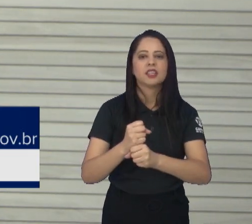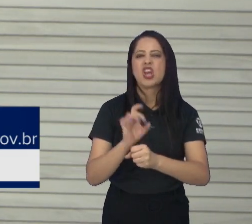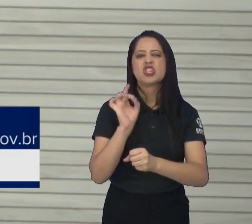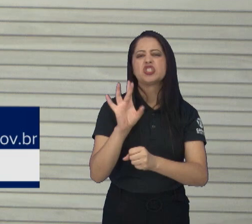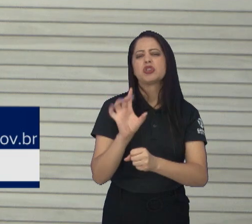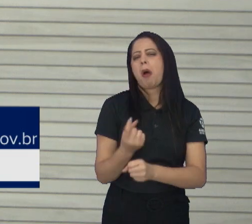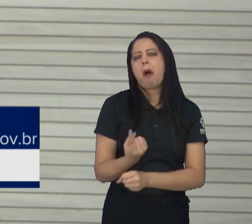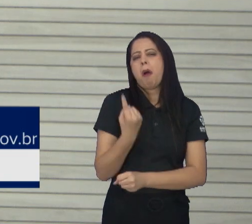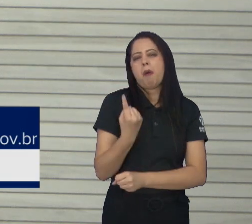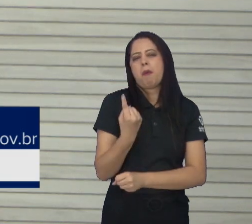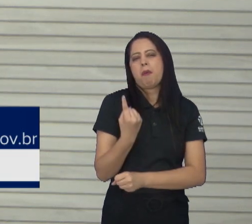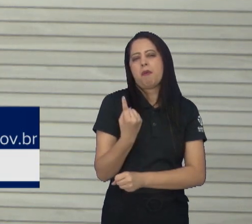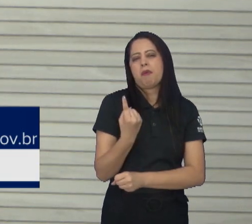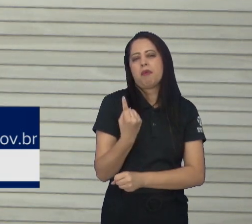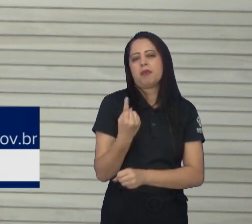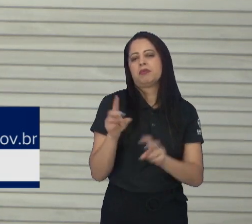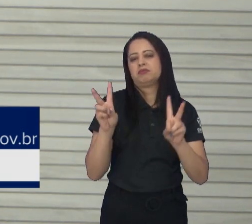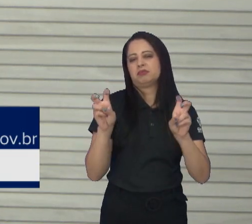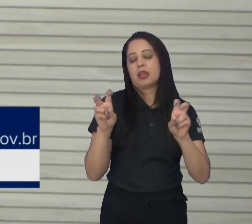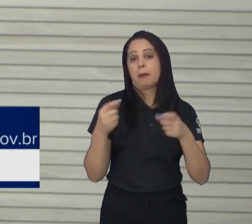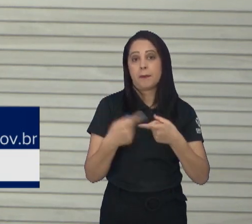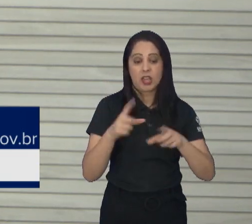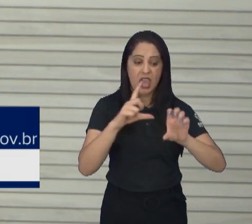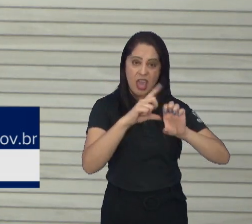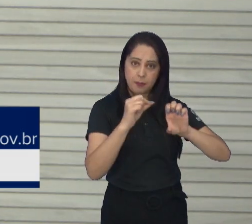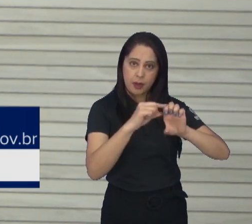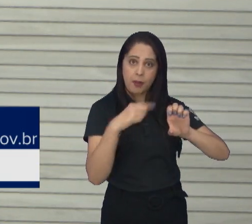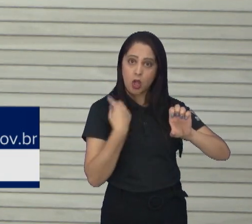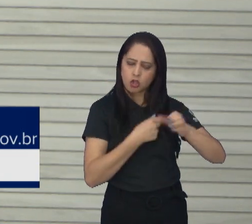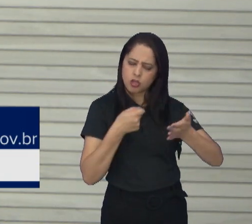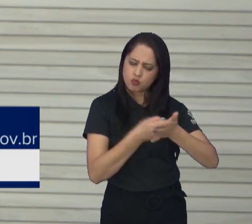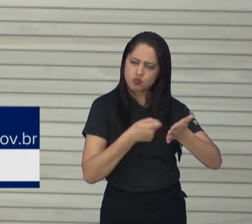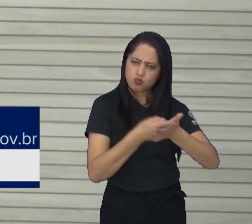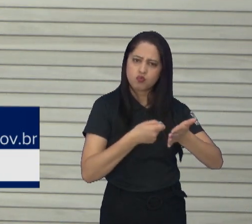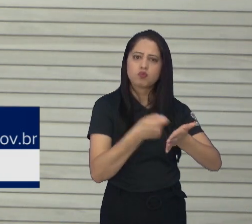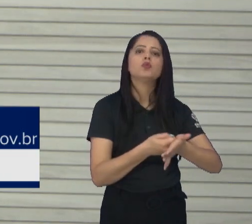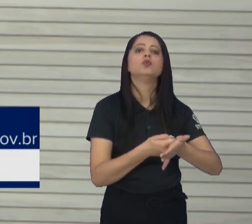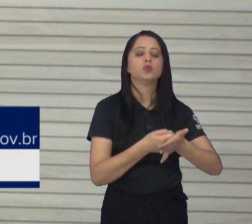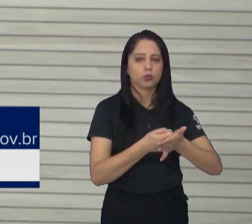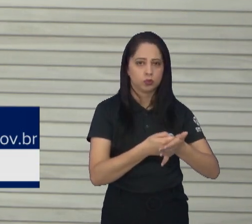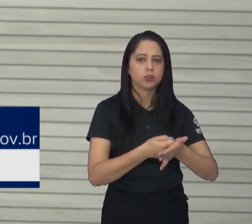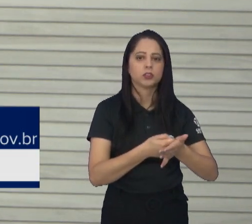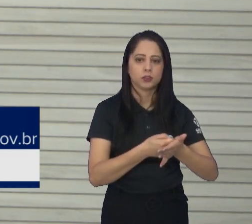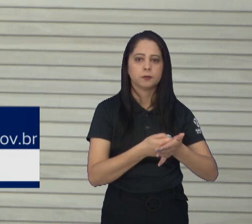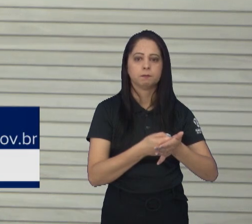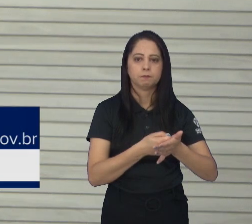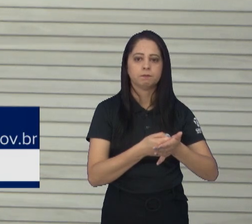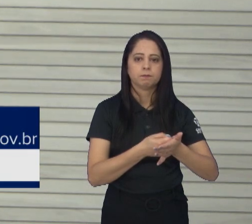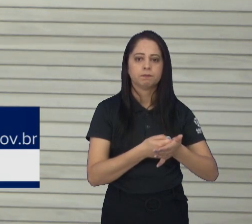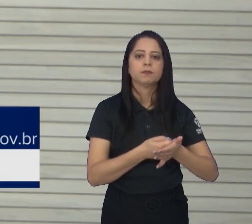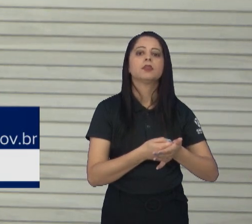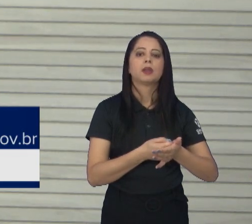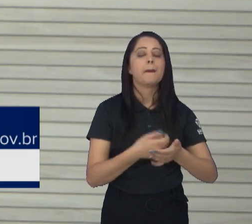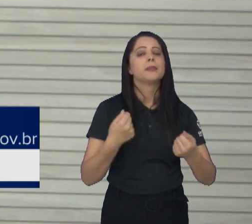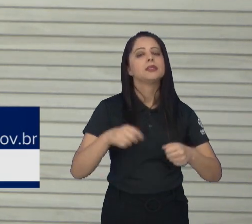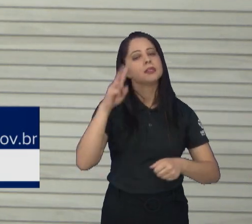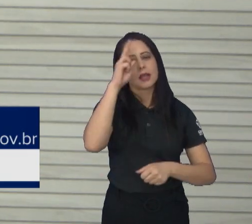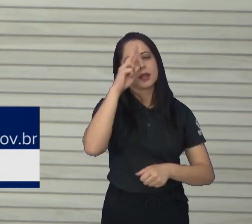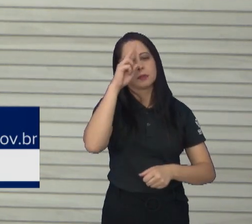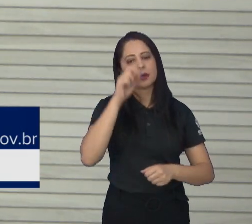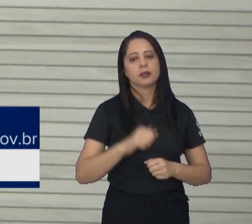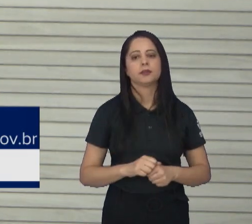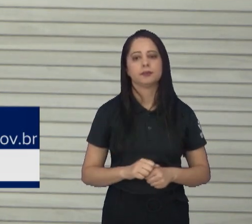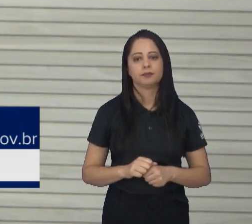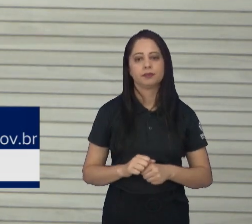que o empreendedorismo é um assunto que a gente batalha muito aqui pela frente, a Frente Parlamentar do Empreendedorismo. A gente tem que lembrar também,